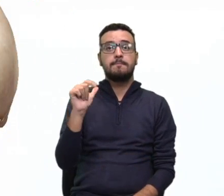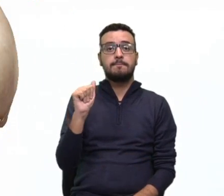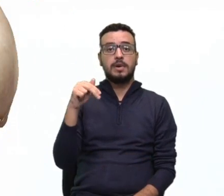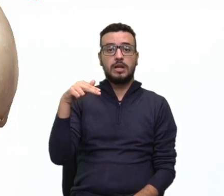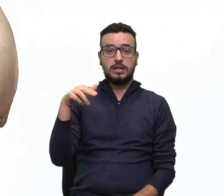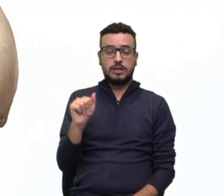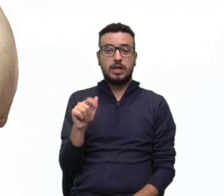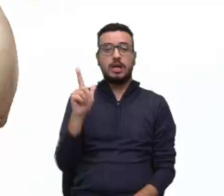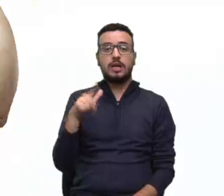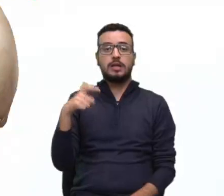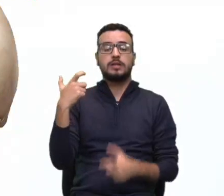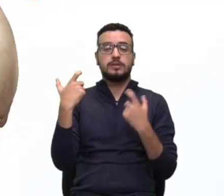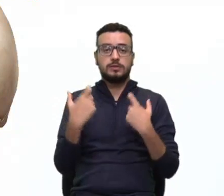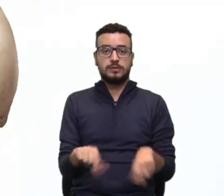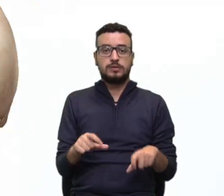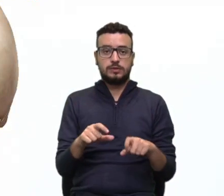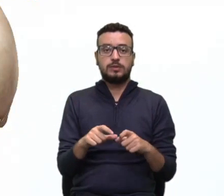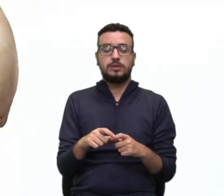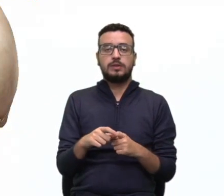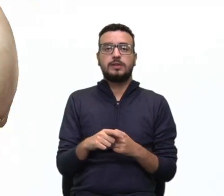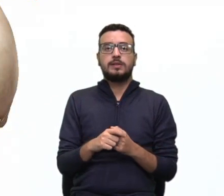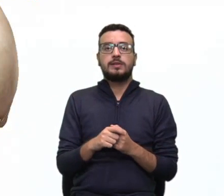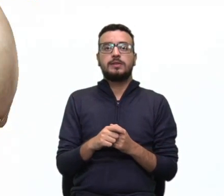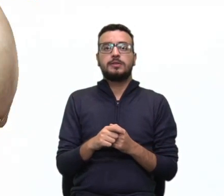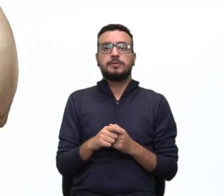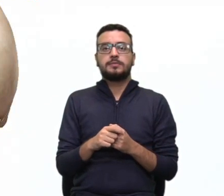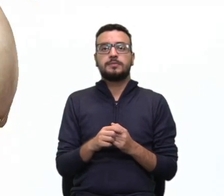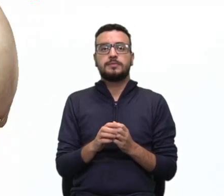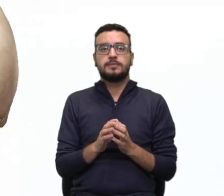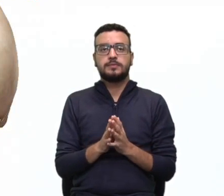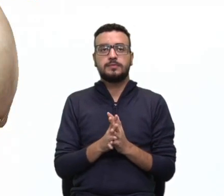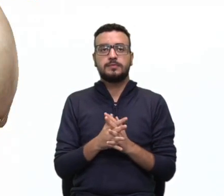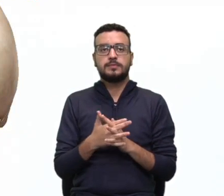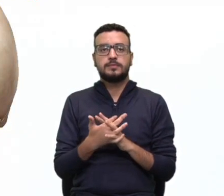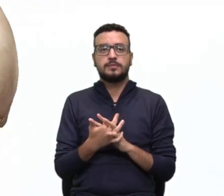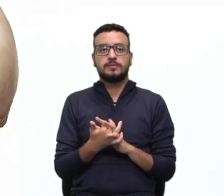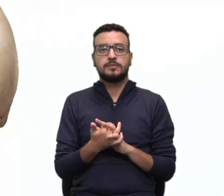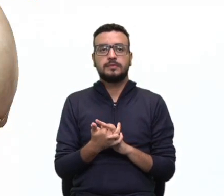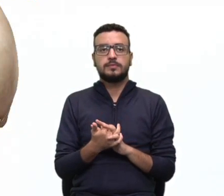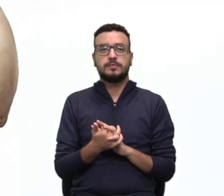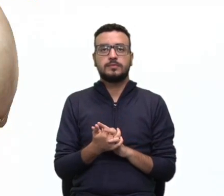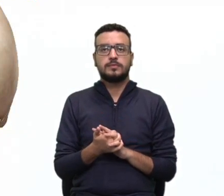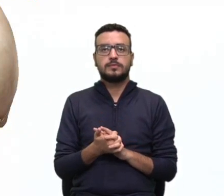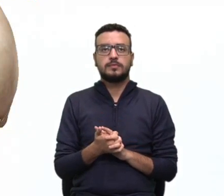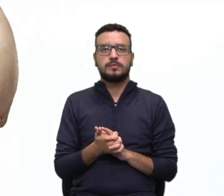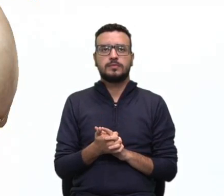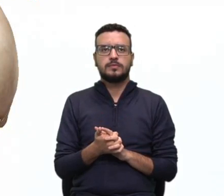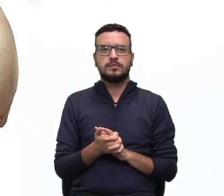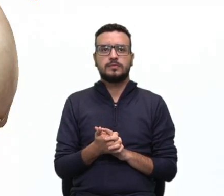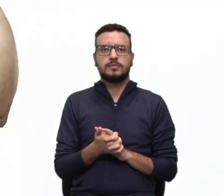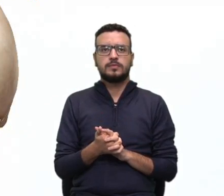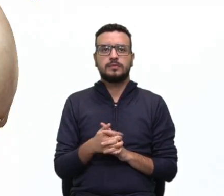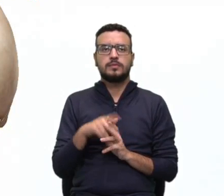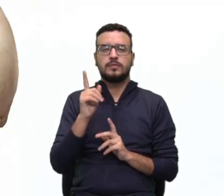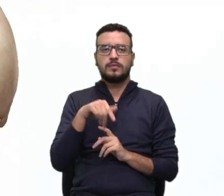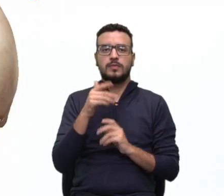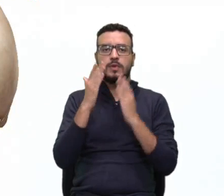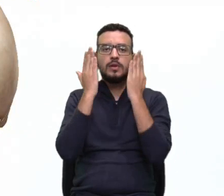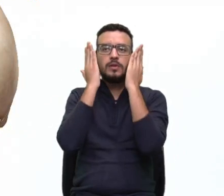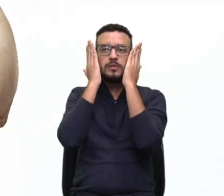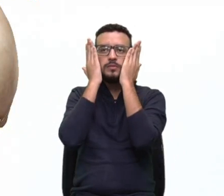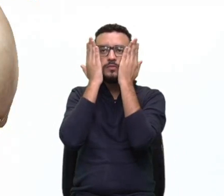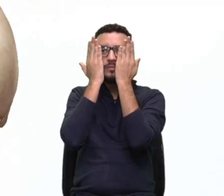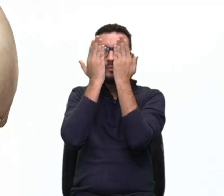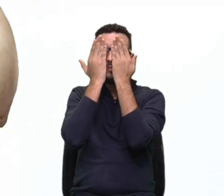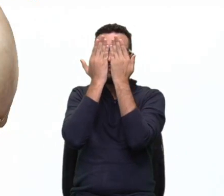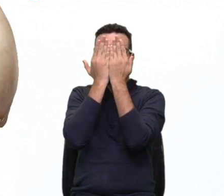ossos nasais, o contato ele vai ocorrer de forma retilínea, basicamente, aqui ó, vocês estão vendo, né? Ok?